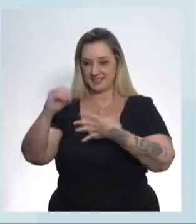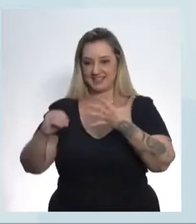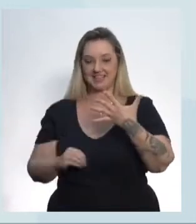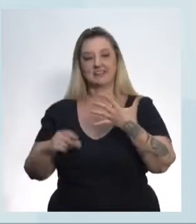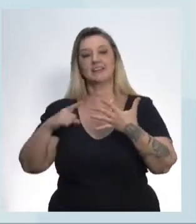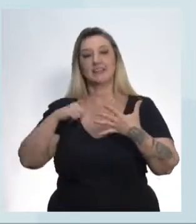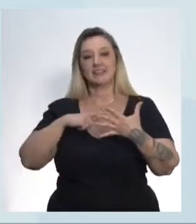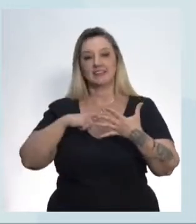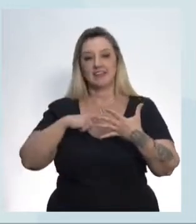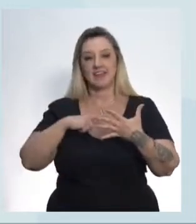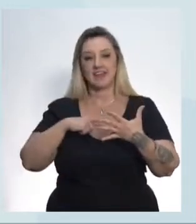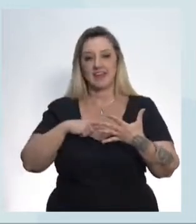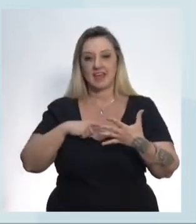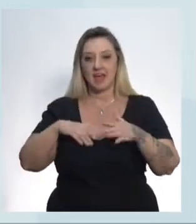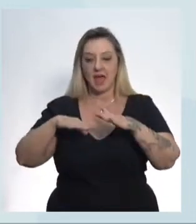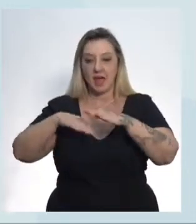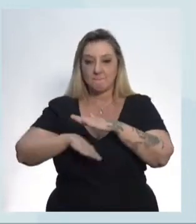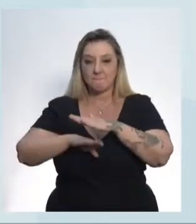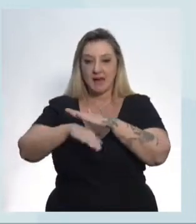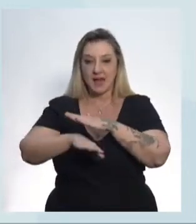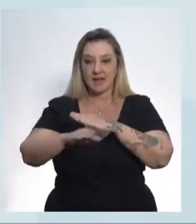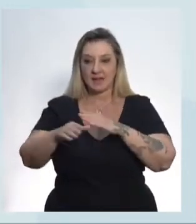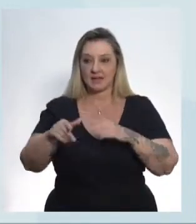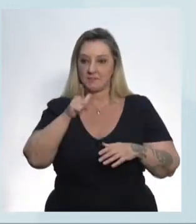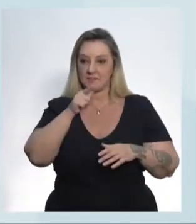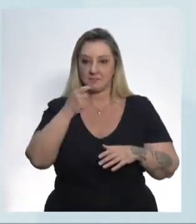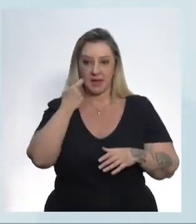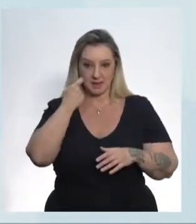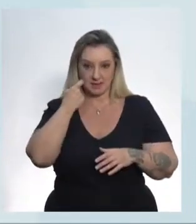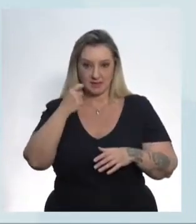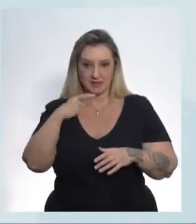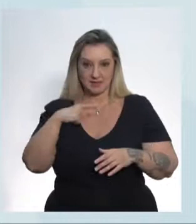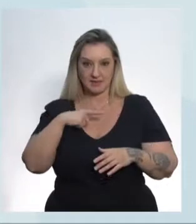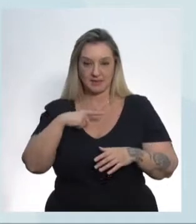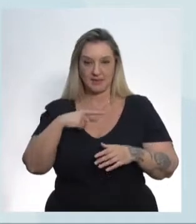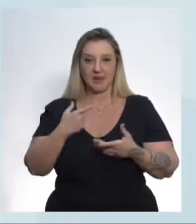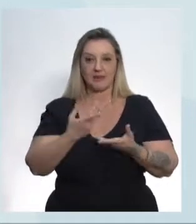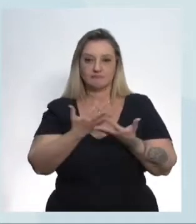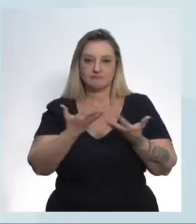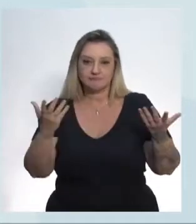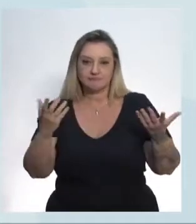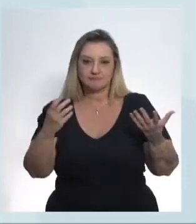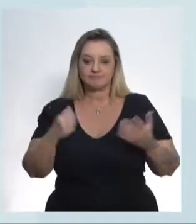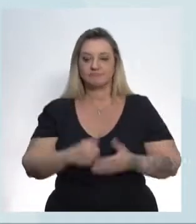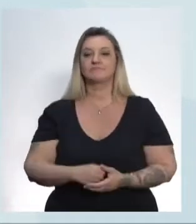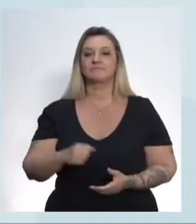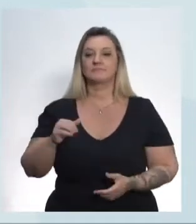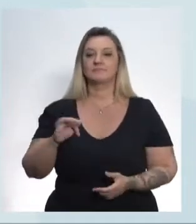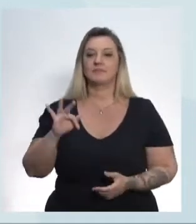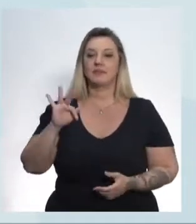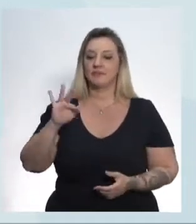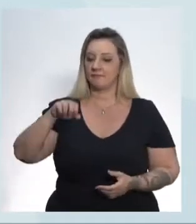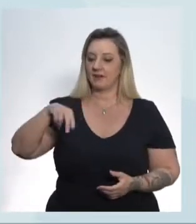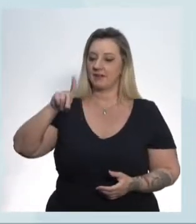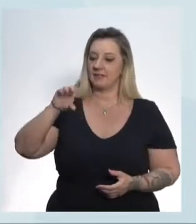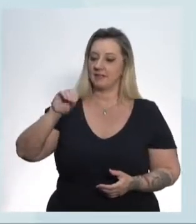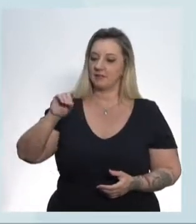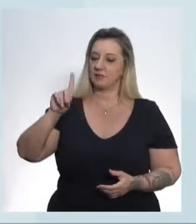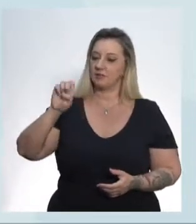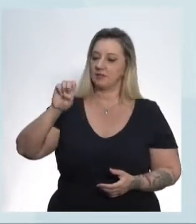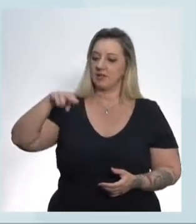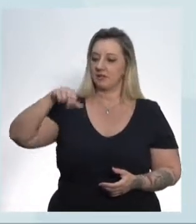né, representando aí na ilha de Fernando de Noronha, que é muito bom para a questão da pesca e principalmente das